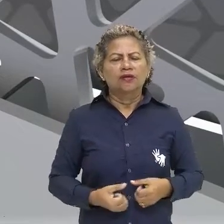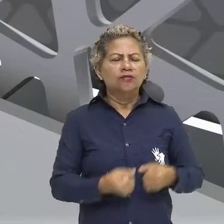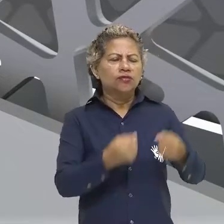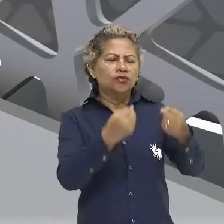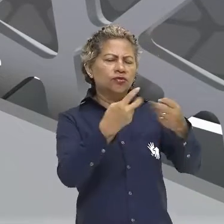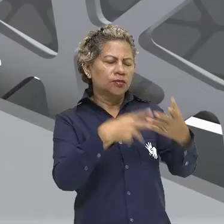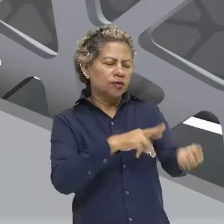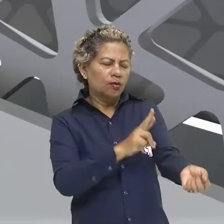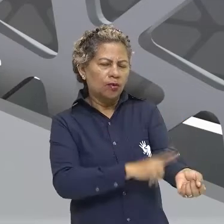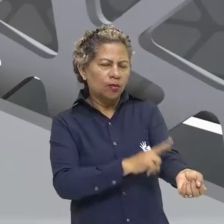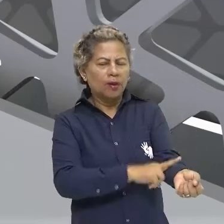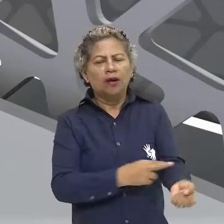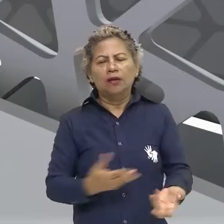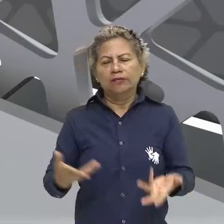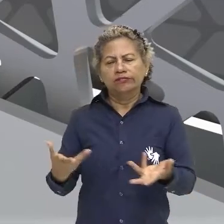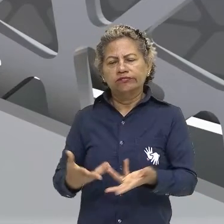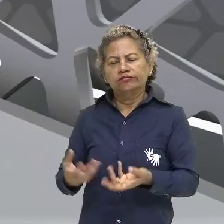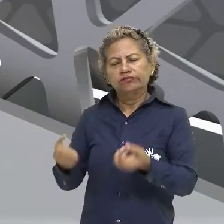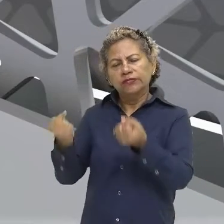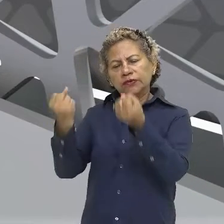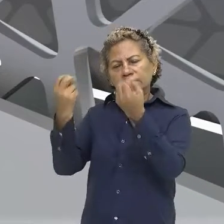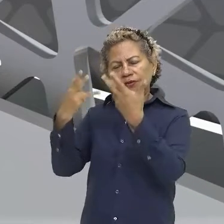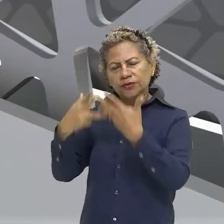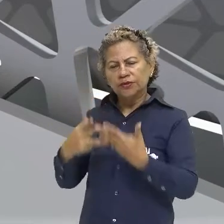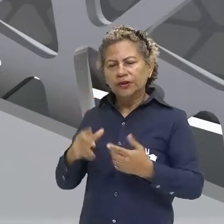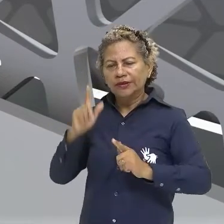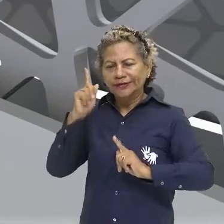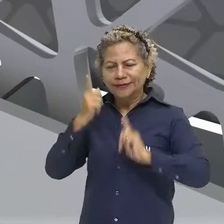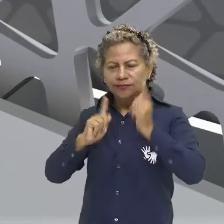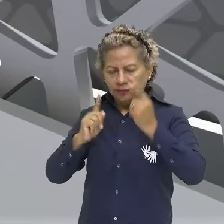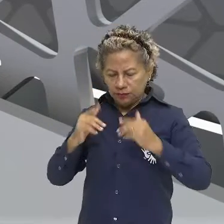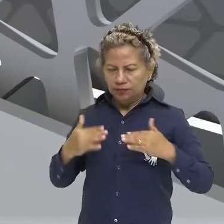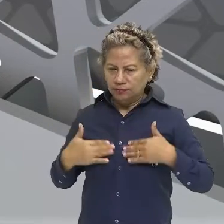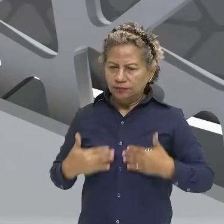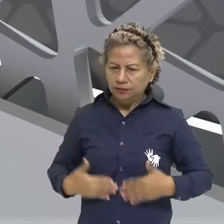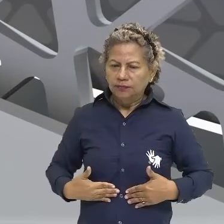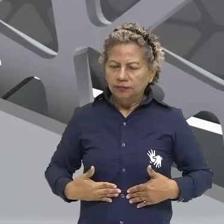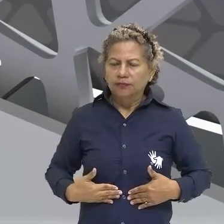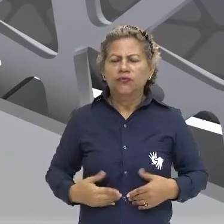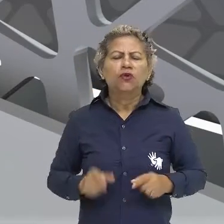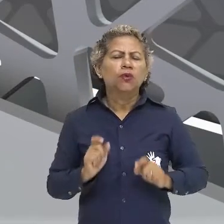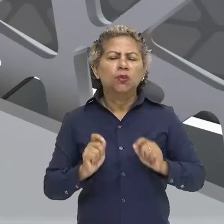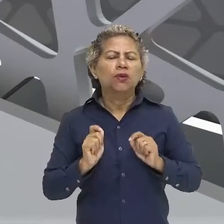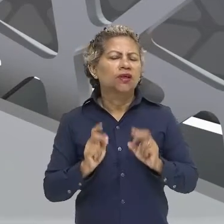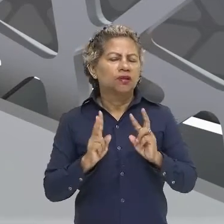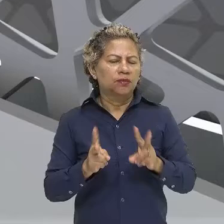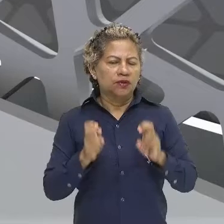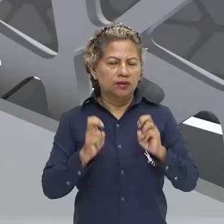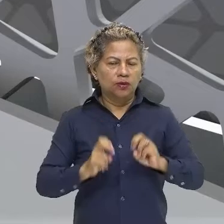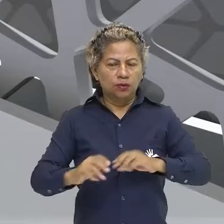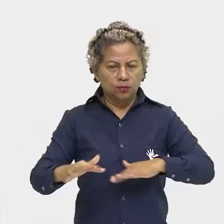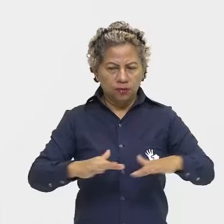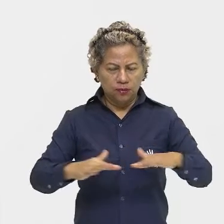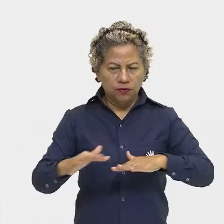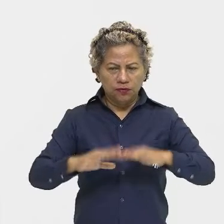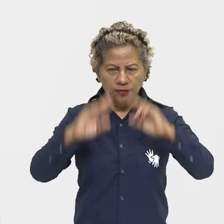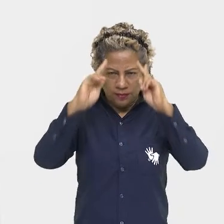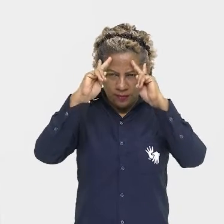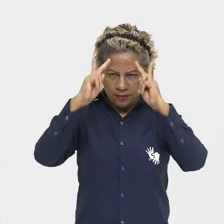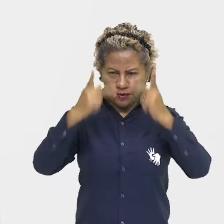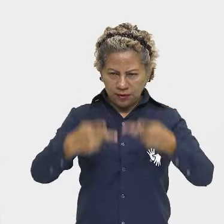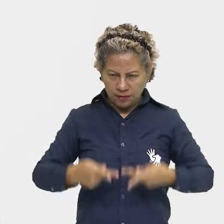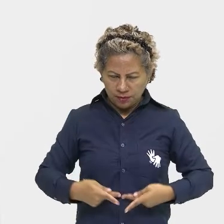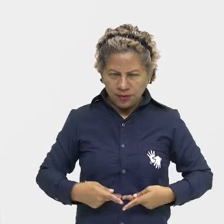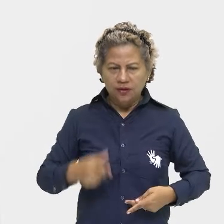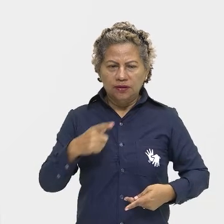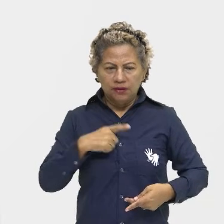expressivas, a expressão corporal tem que ser trabalhada também. E aí a gente observa que o movimento humano apresenta